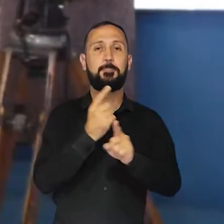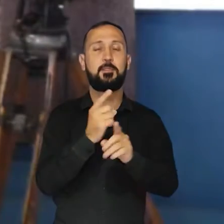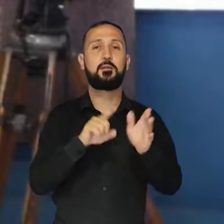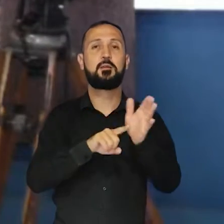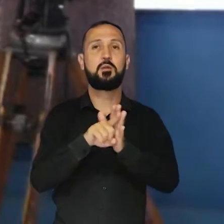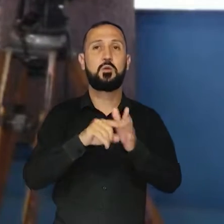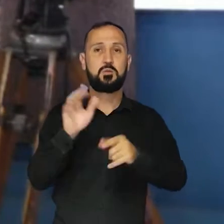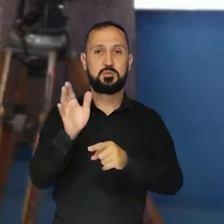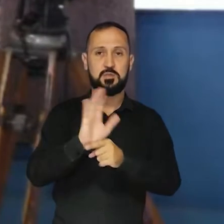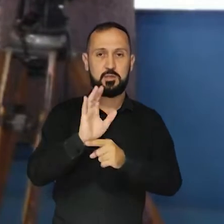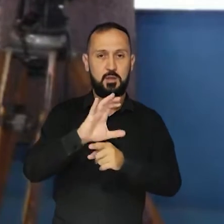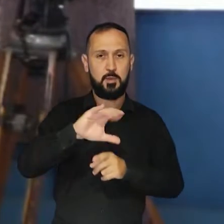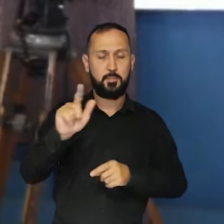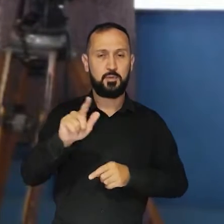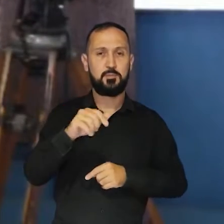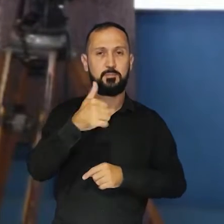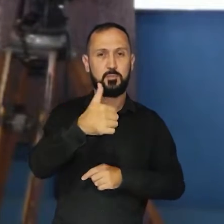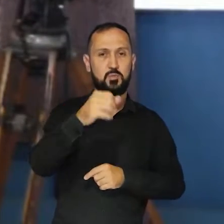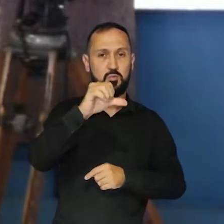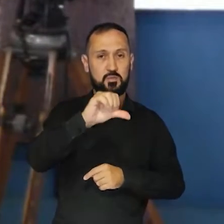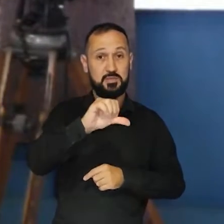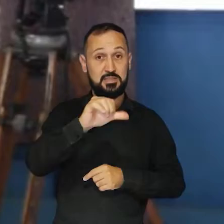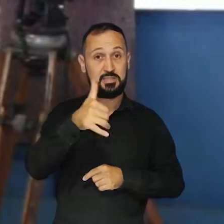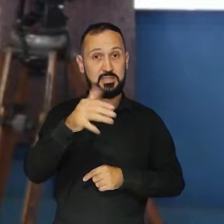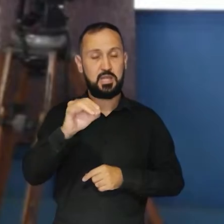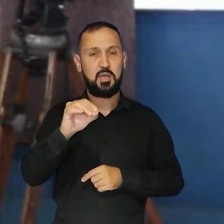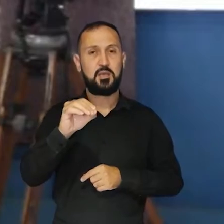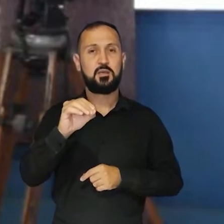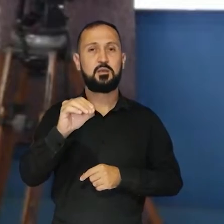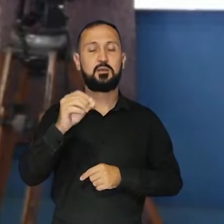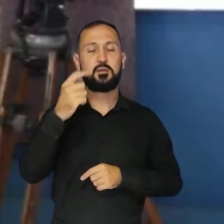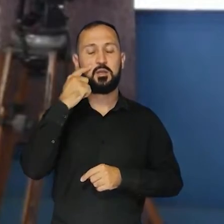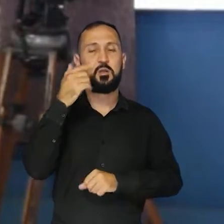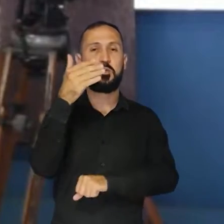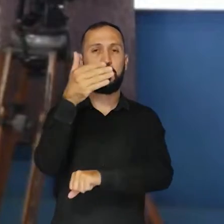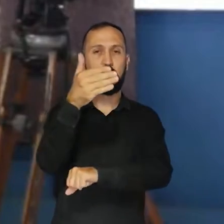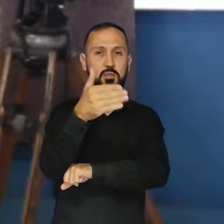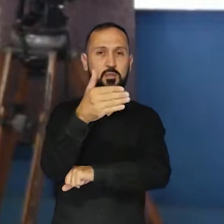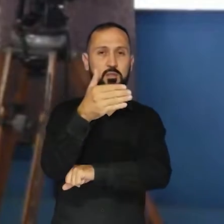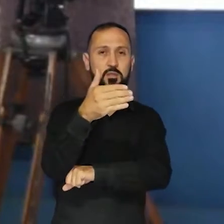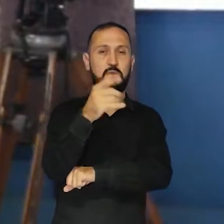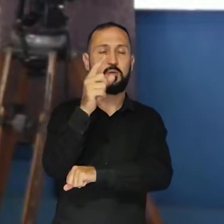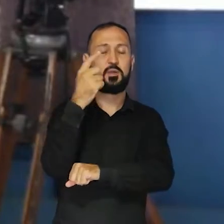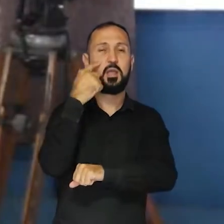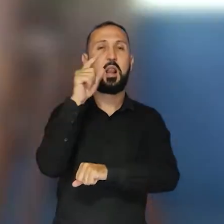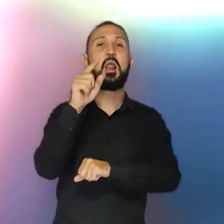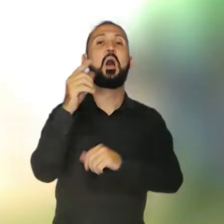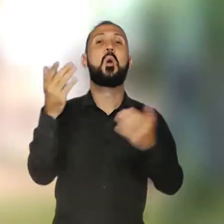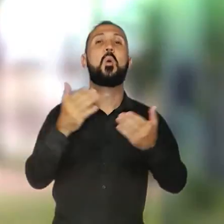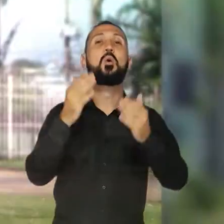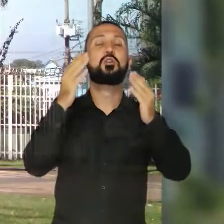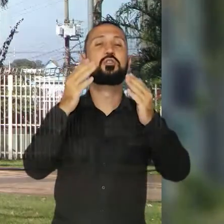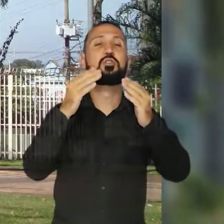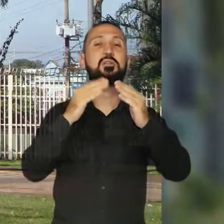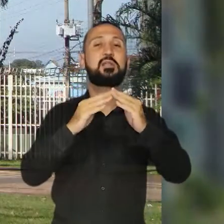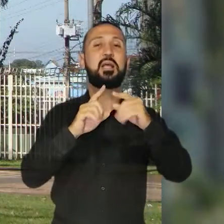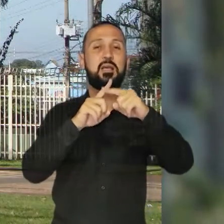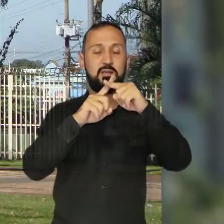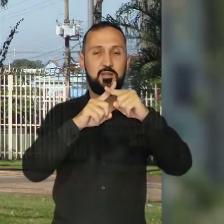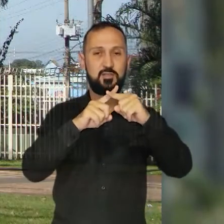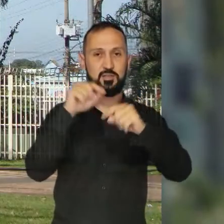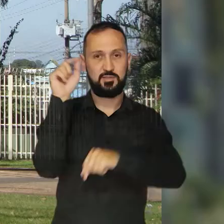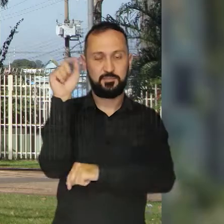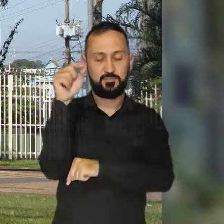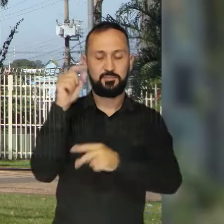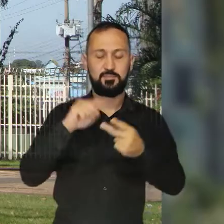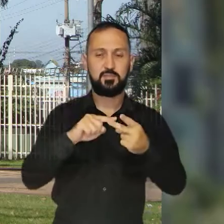se depara com a chegada do cinema em Campo Grande em 1910, né, no Hotel Democrata, que hoje é a Igreja Santo Antônio, e